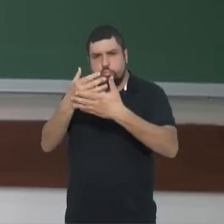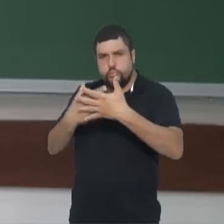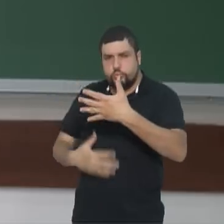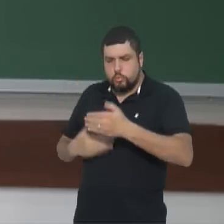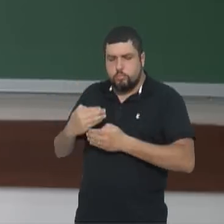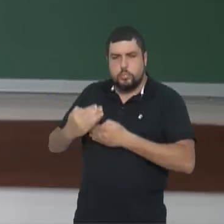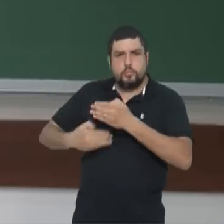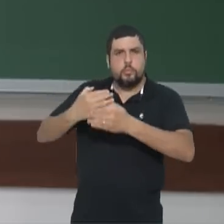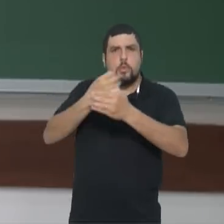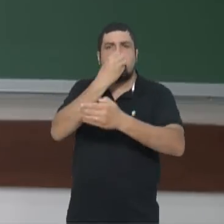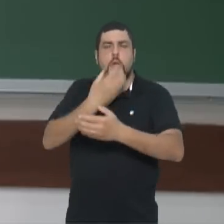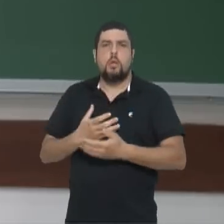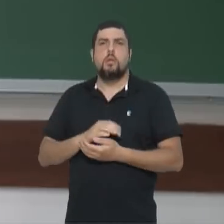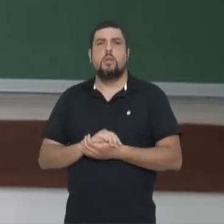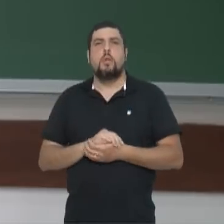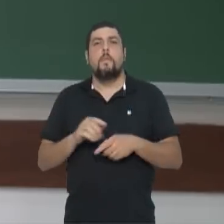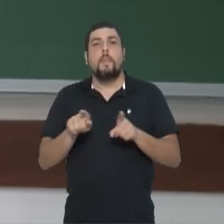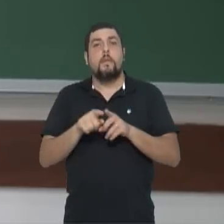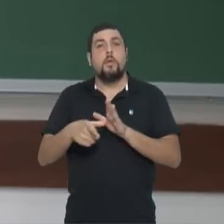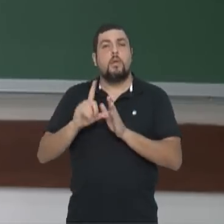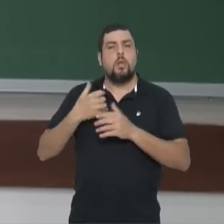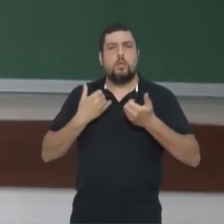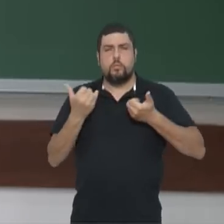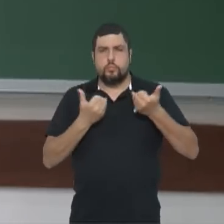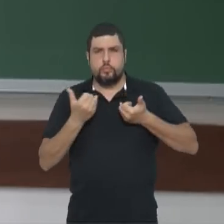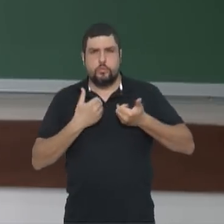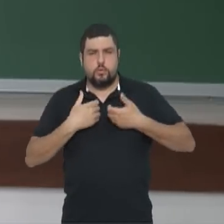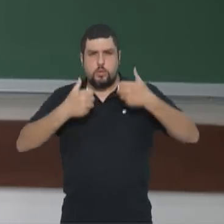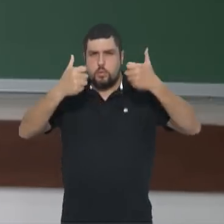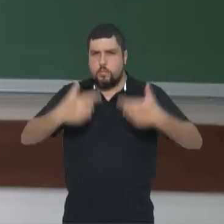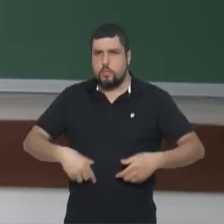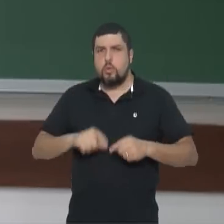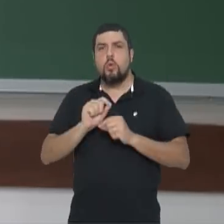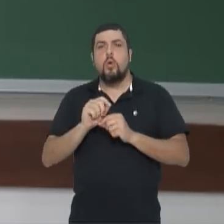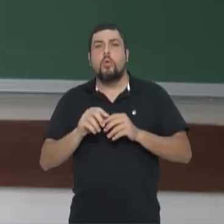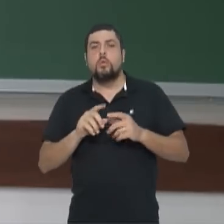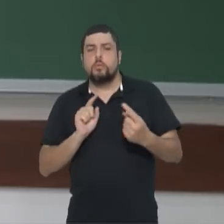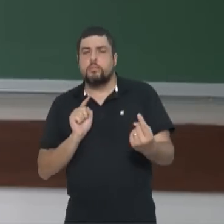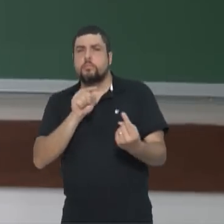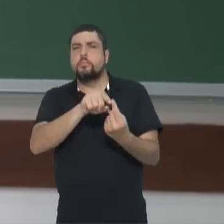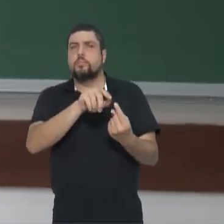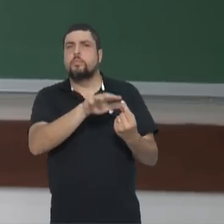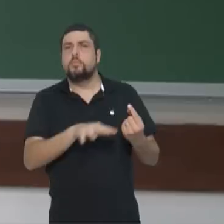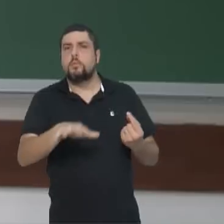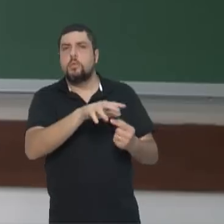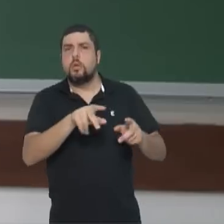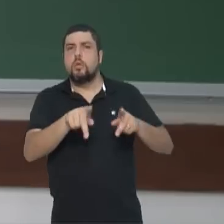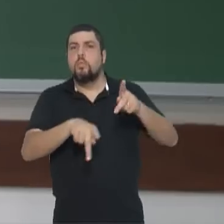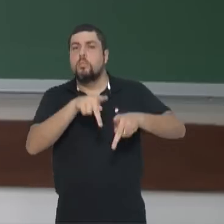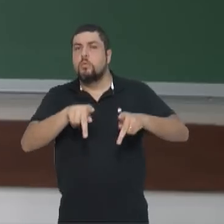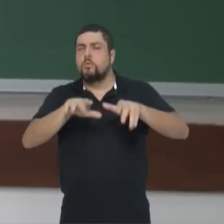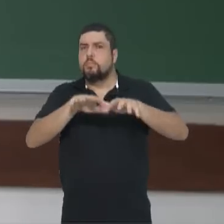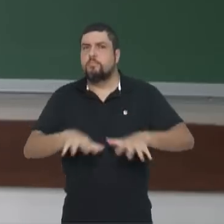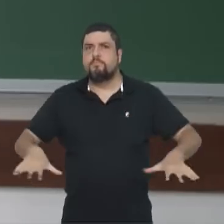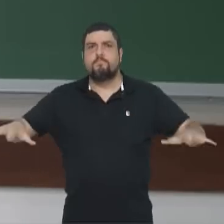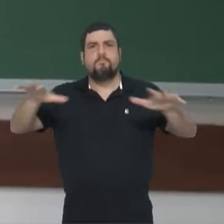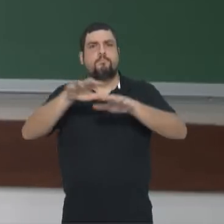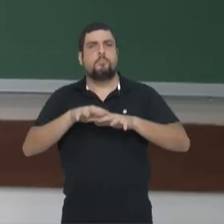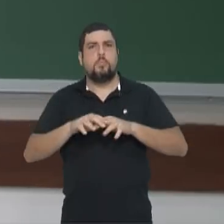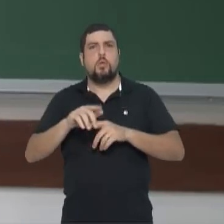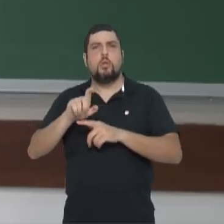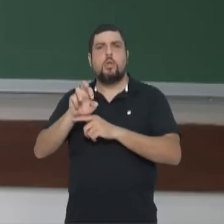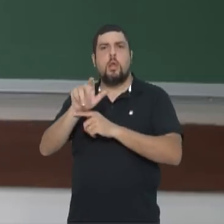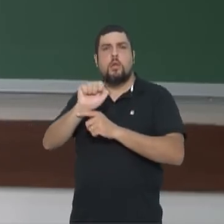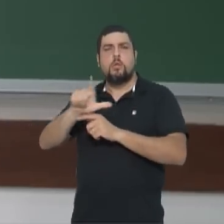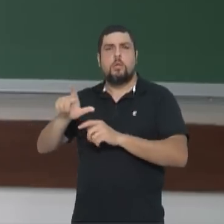óbvio, né, pensando naquela informação que eu dei anteriormente, nós estamos falando para um público geral, para um público grande, né? Então eu não posso dar